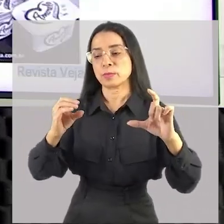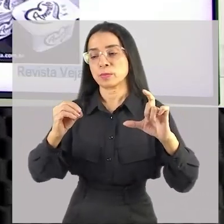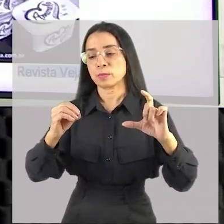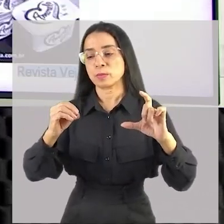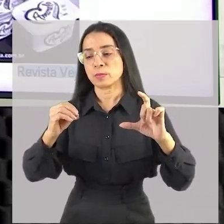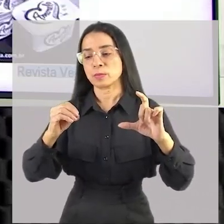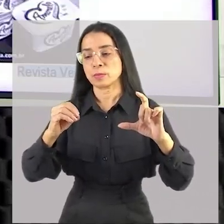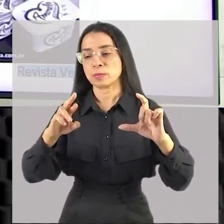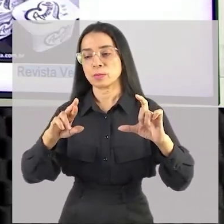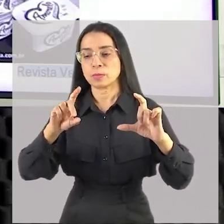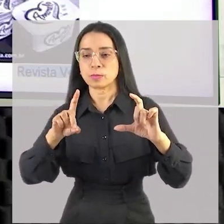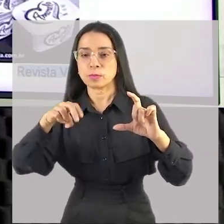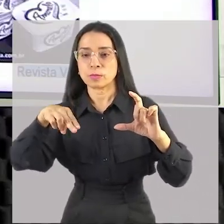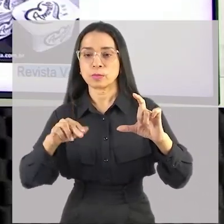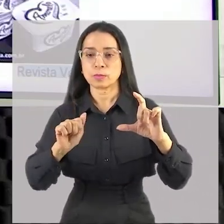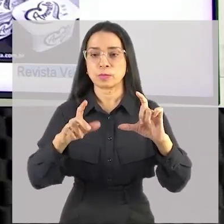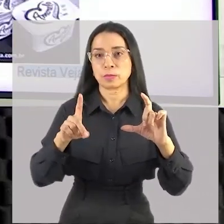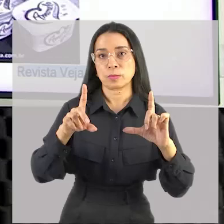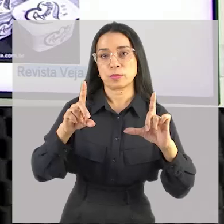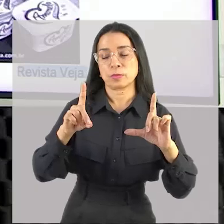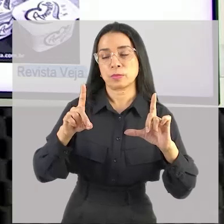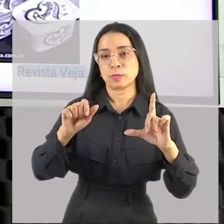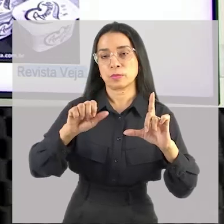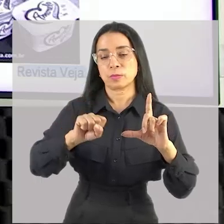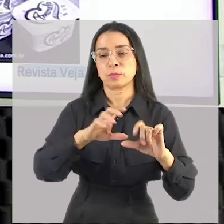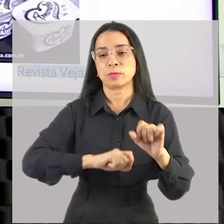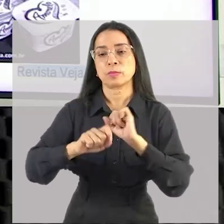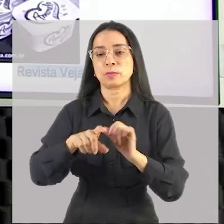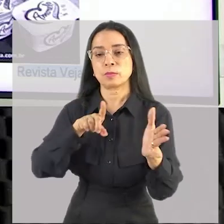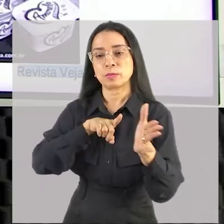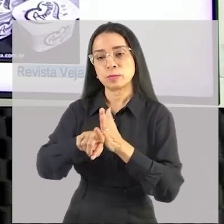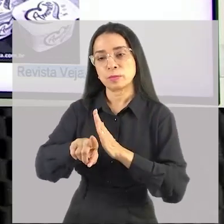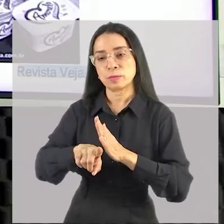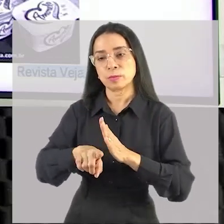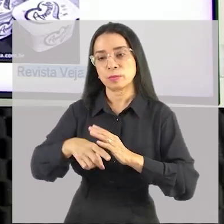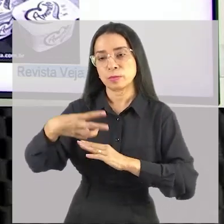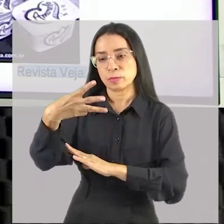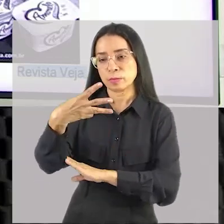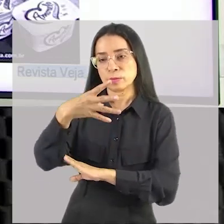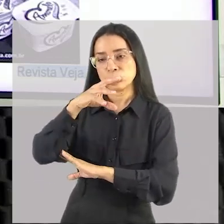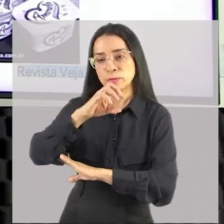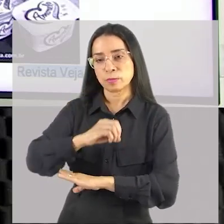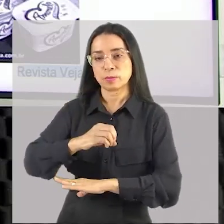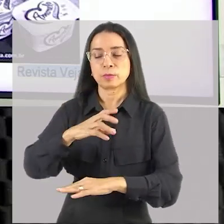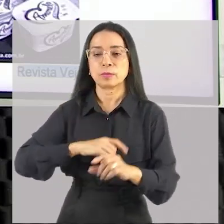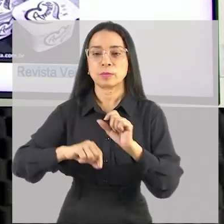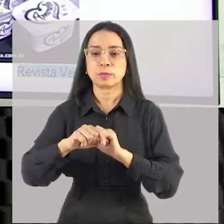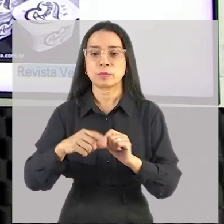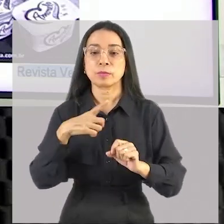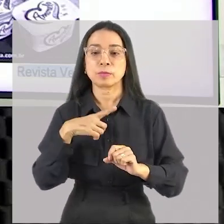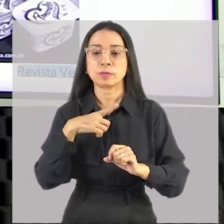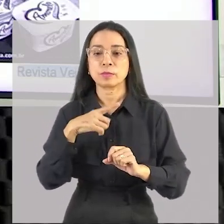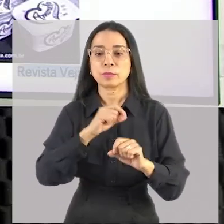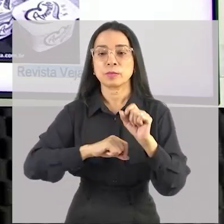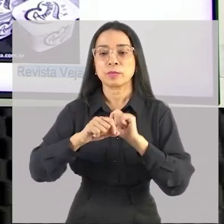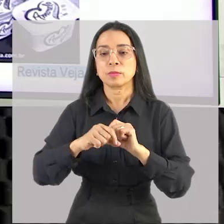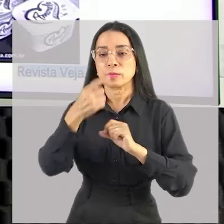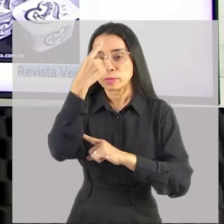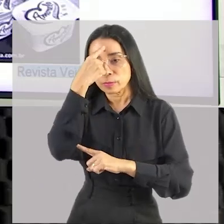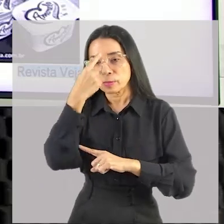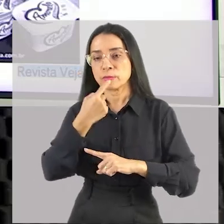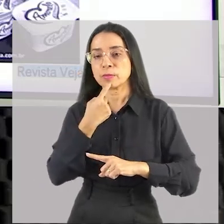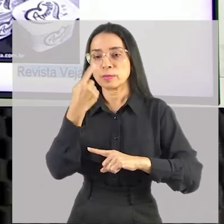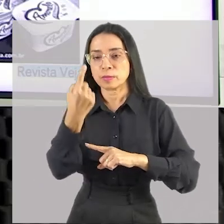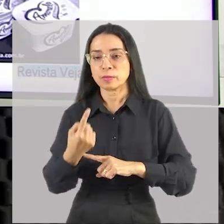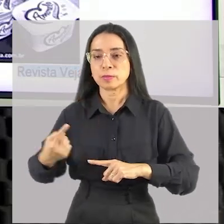coordenadas. Questão 30, a gente tem aqui uma figura que é um comercial, tá?